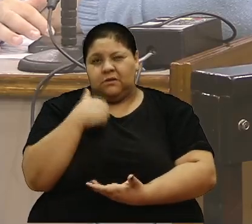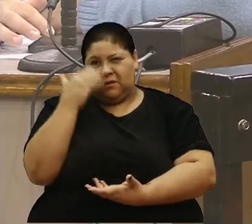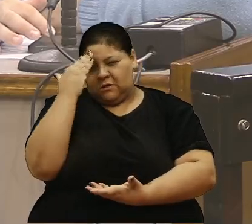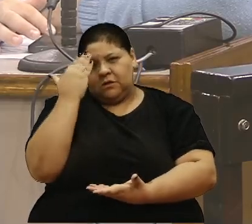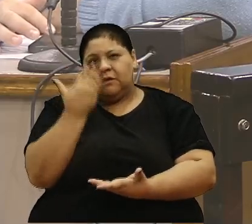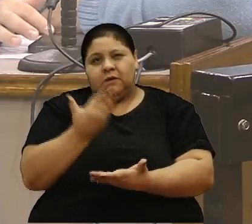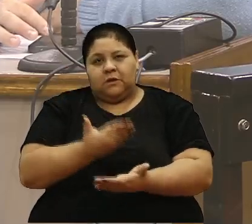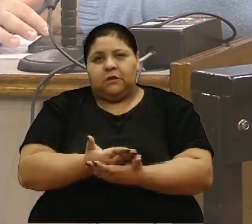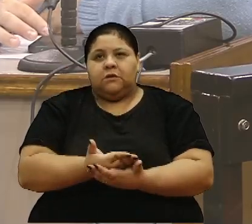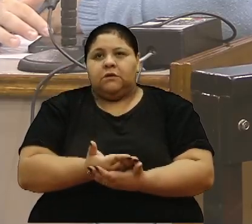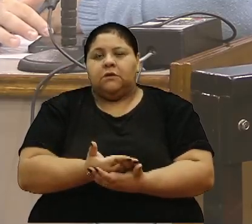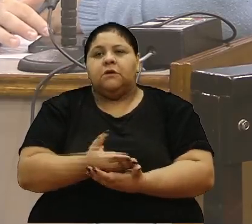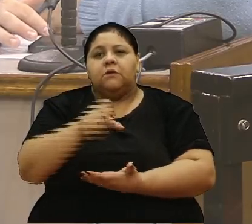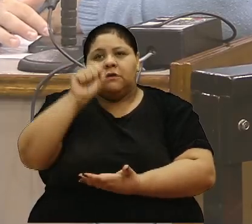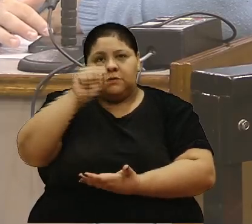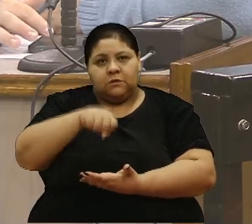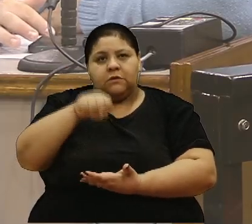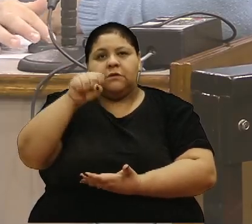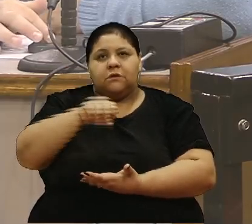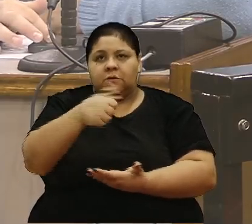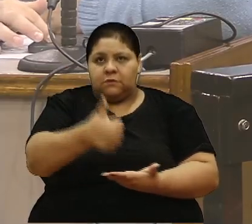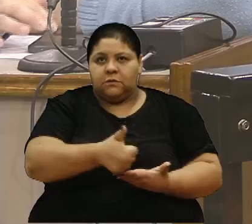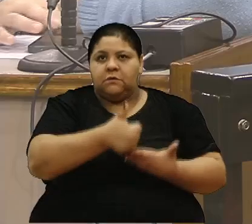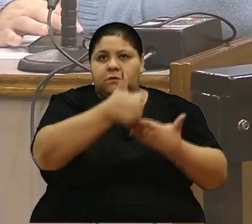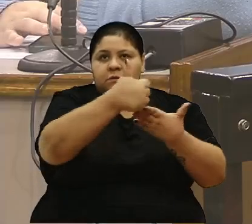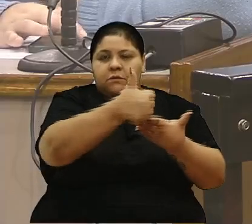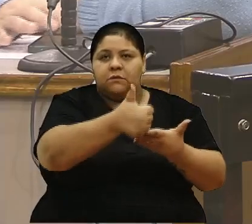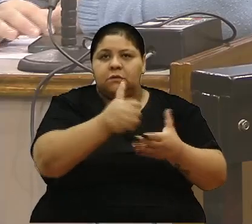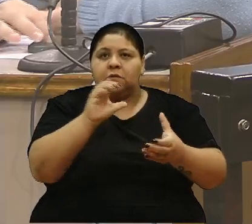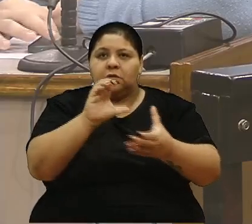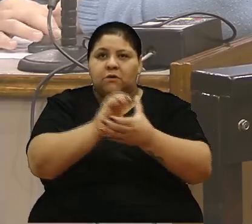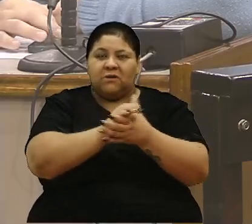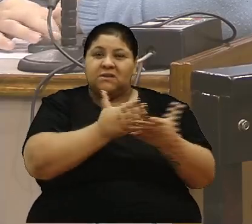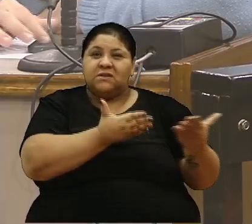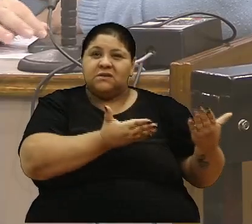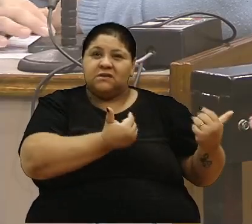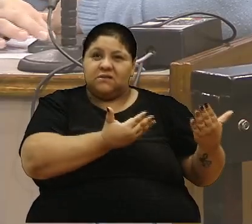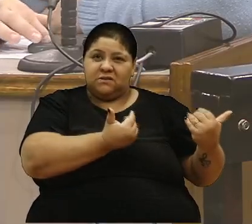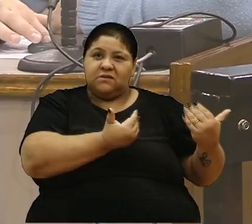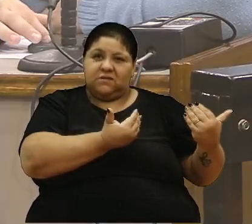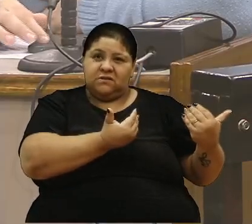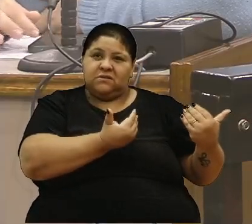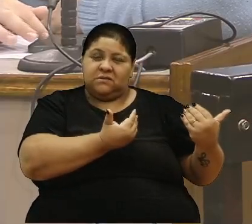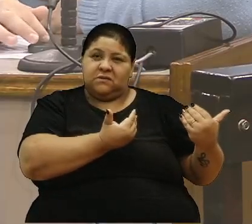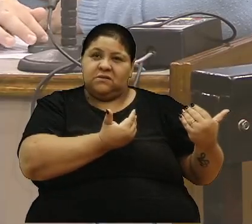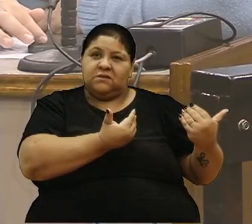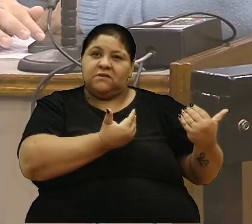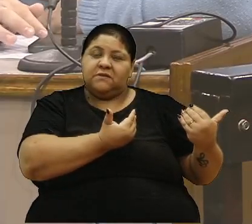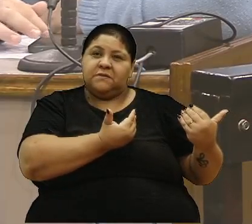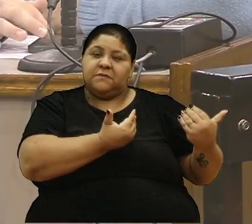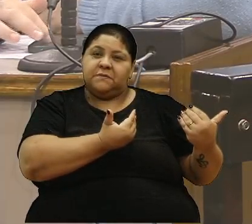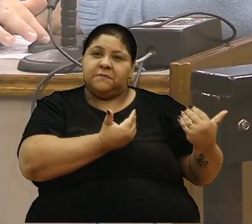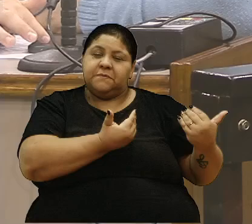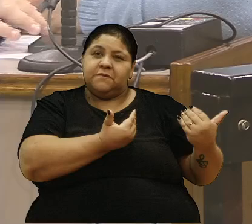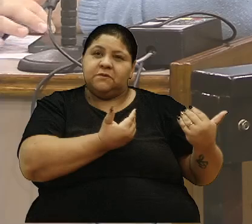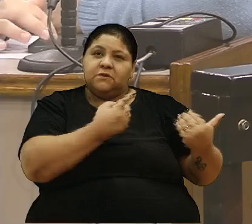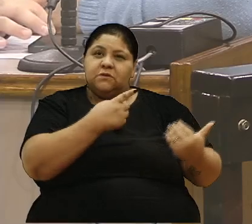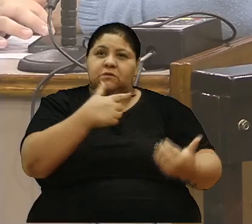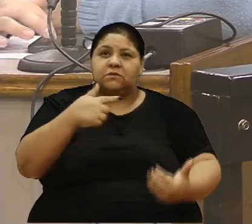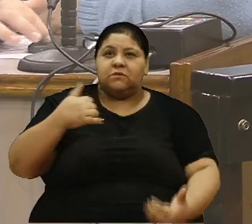que sim, sou a favor. Eu casei muito novo, me juntei, né, com minha esposa, como a gente dizia, com 17